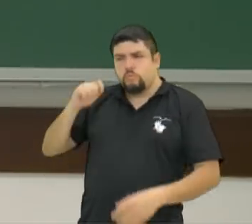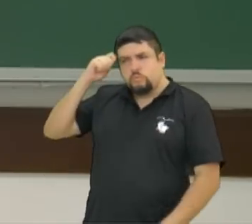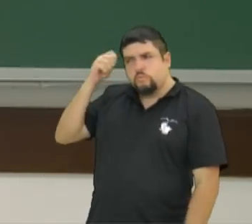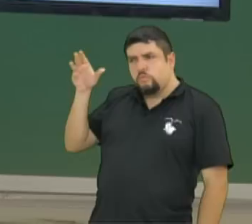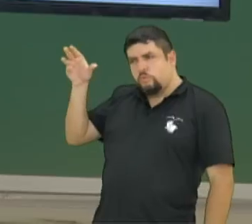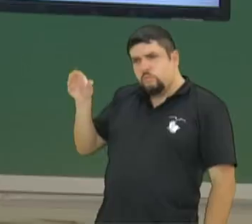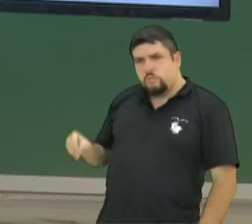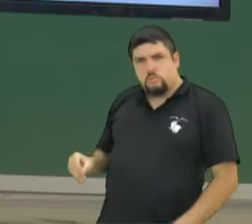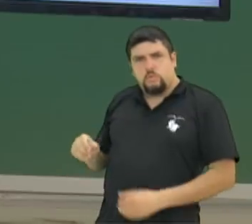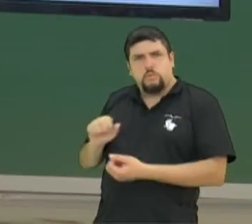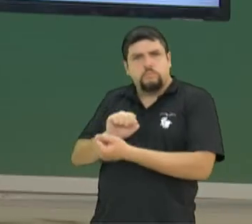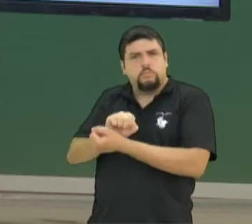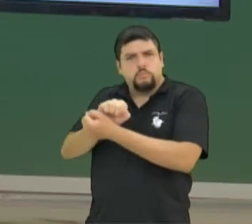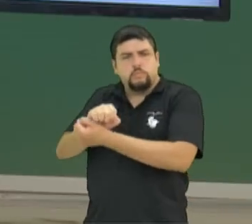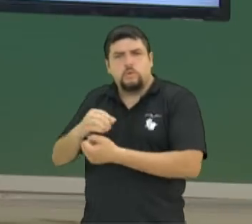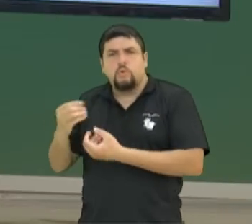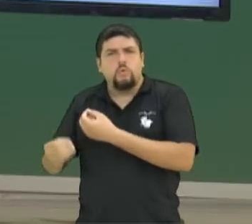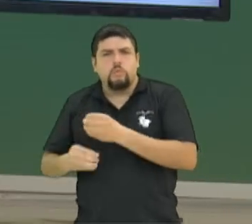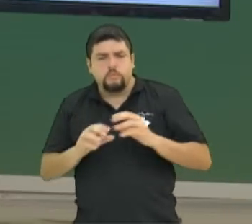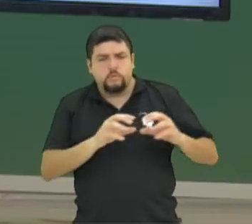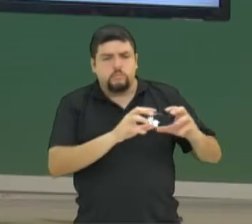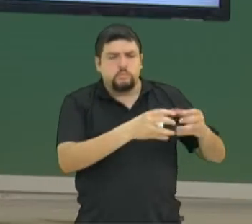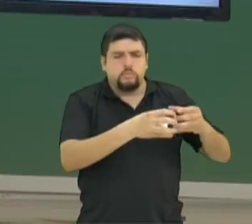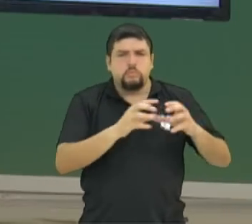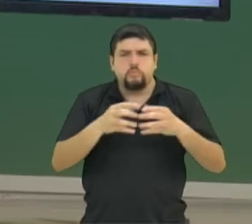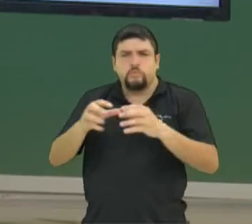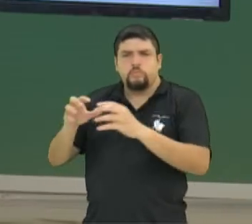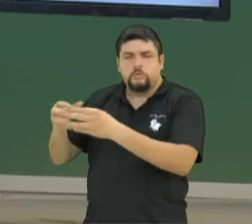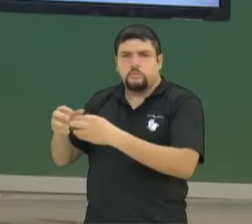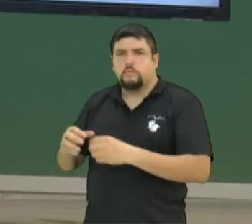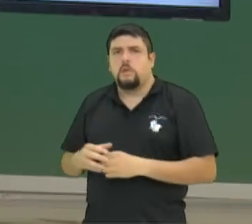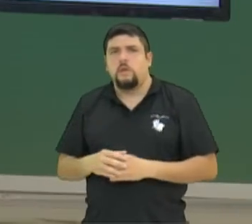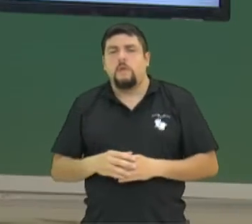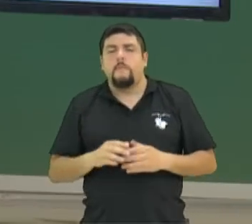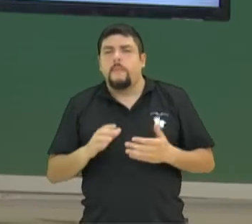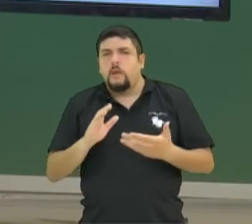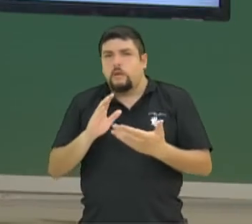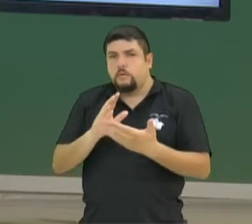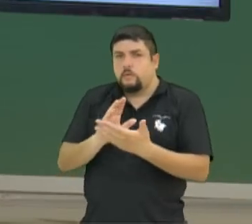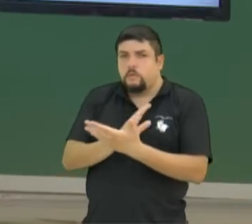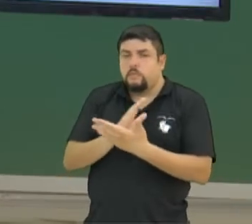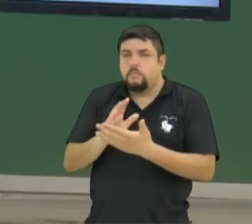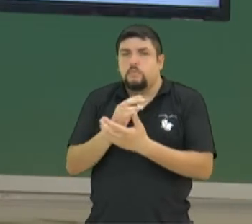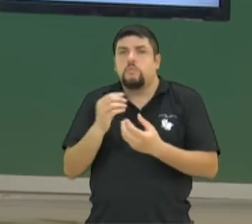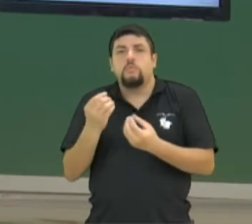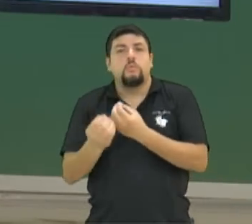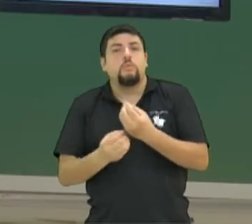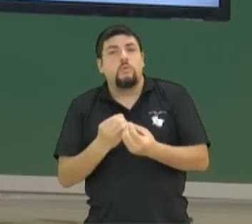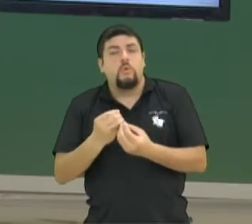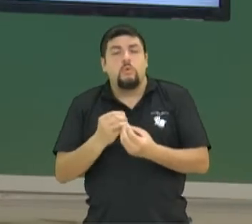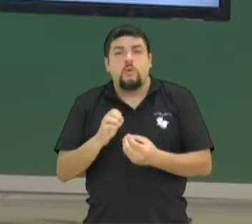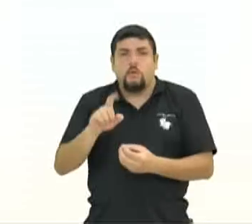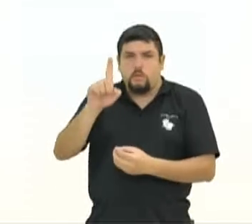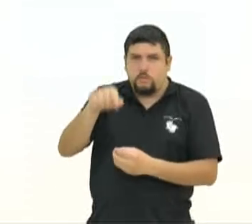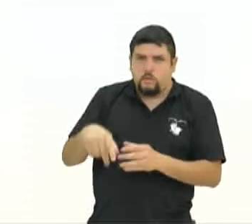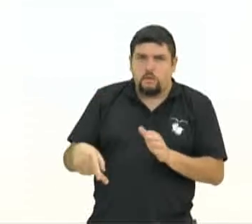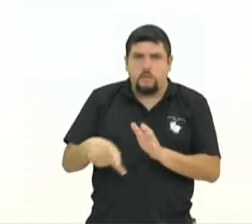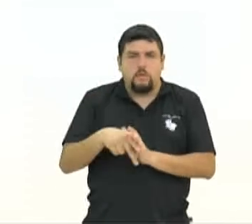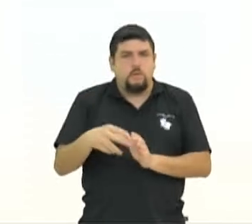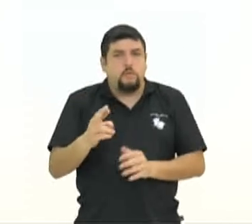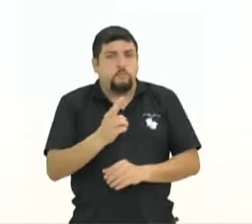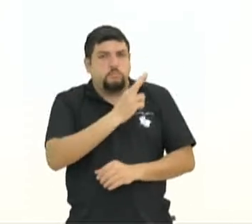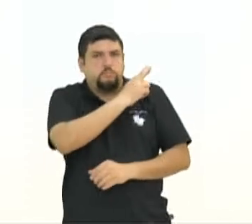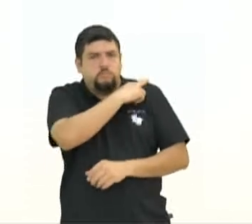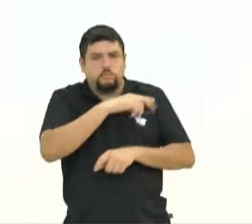esse trabalho? Então eu trago aqui para vocês, né? Esses escravos eles eram divididos a partir de tarefas rurais, né?